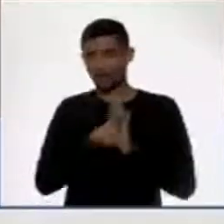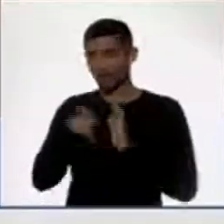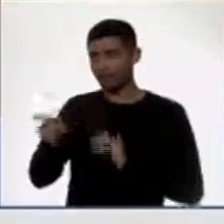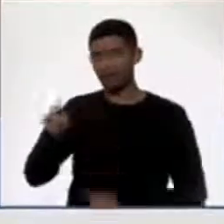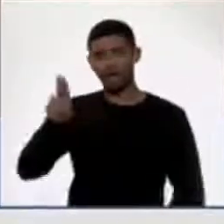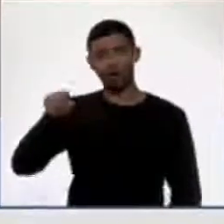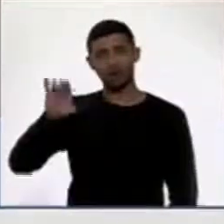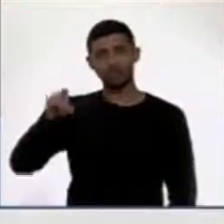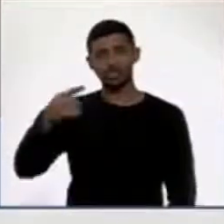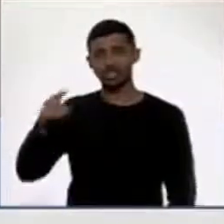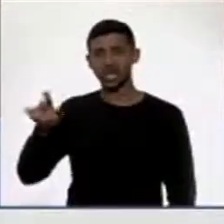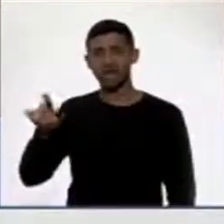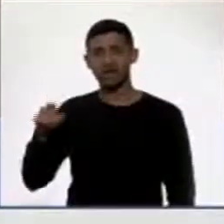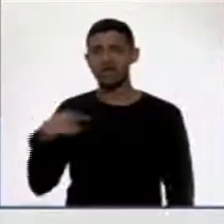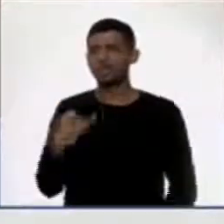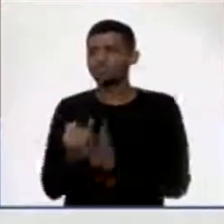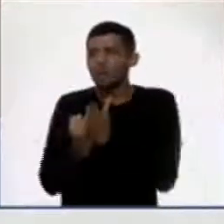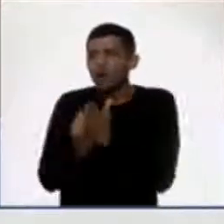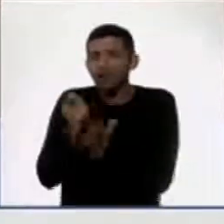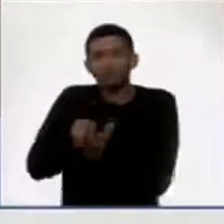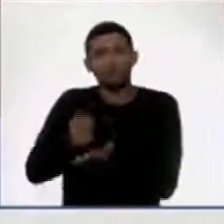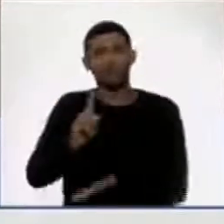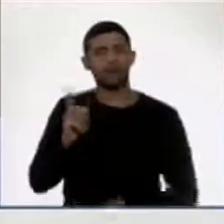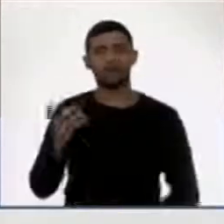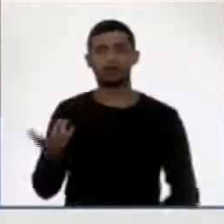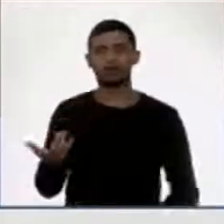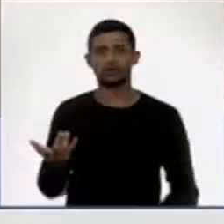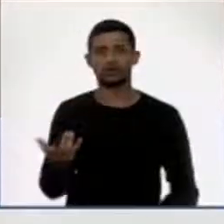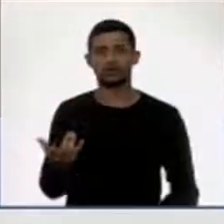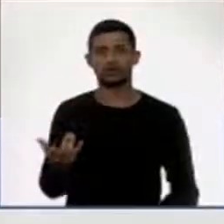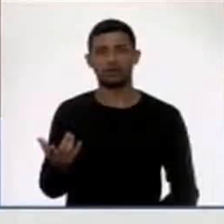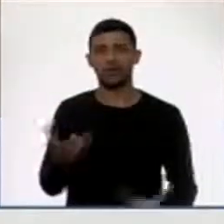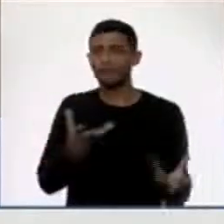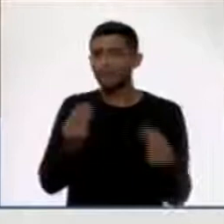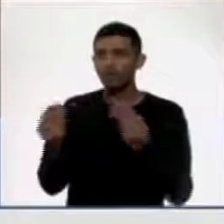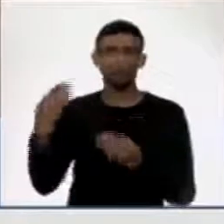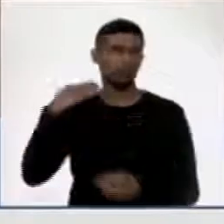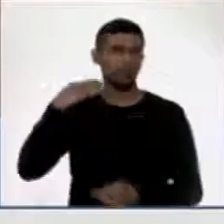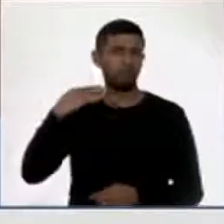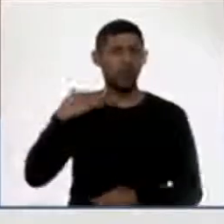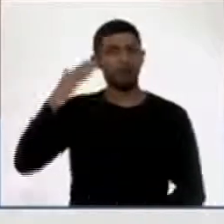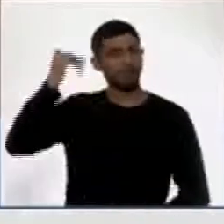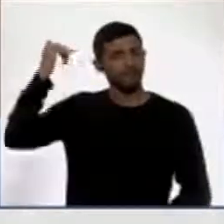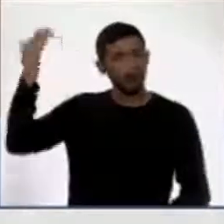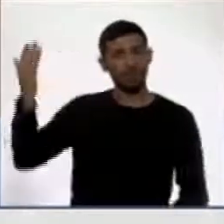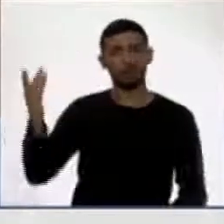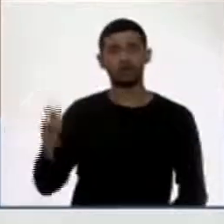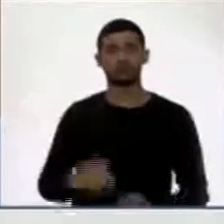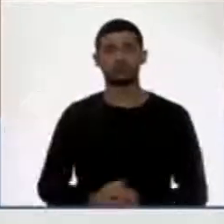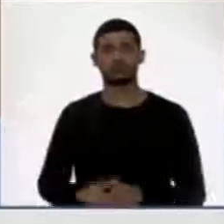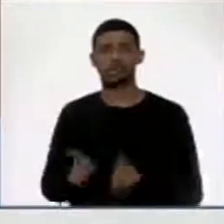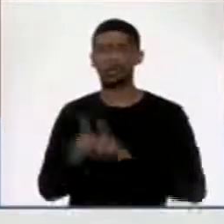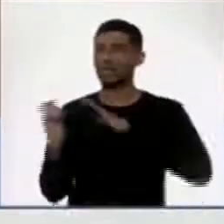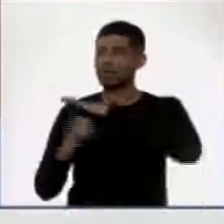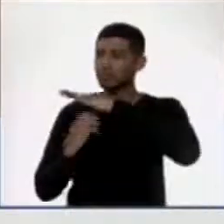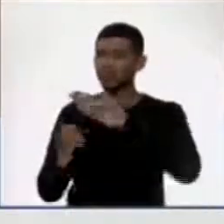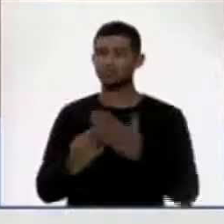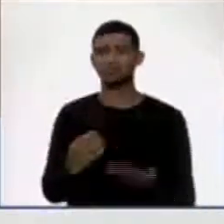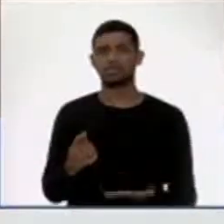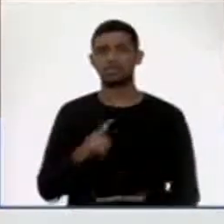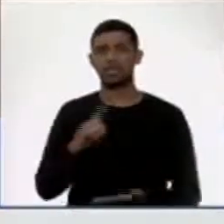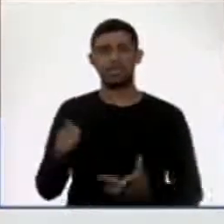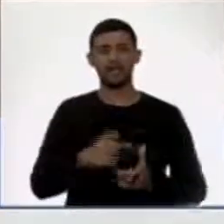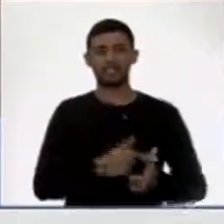São os sonegadores. Grandes bancos, grandes conglomerados econômicos devem